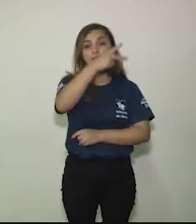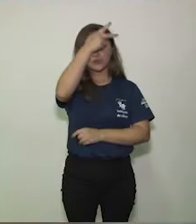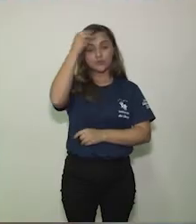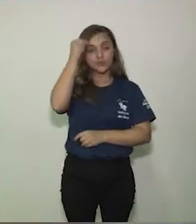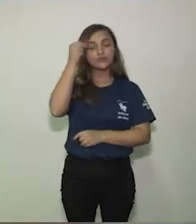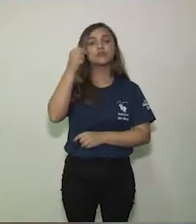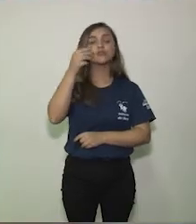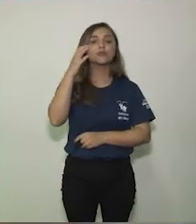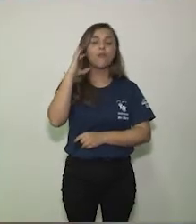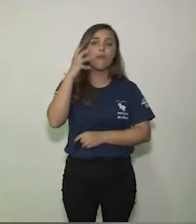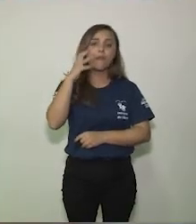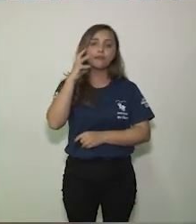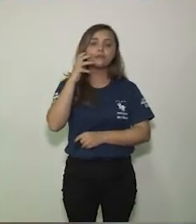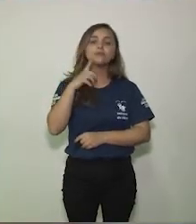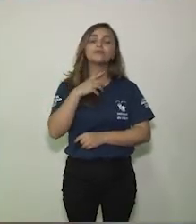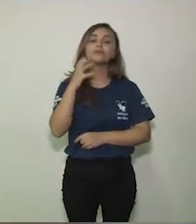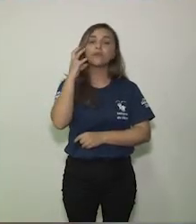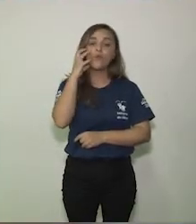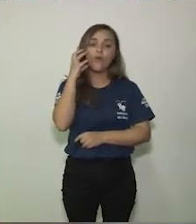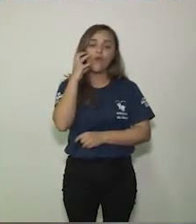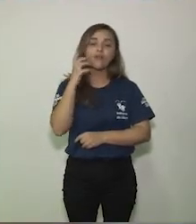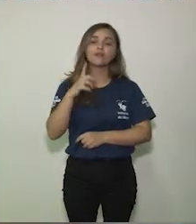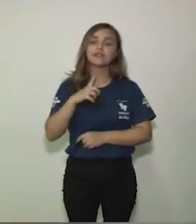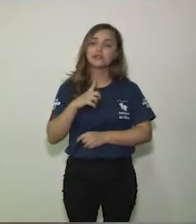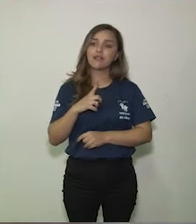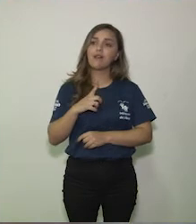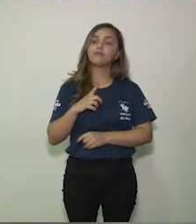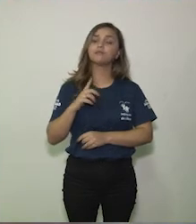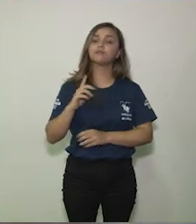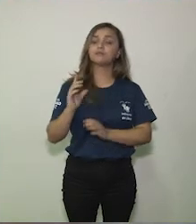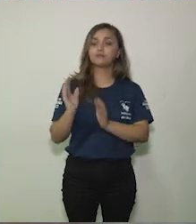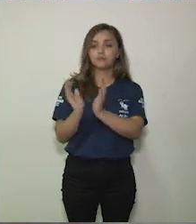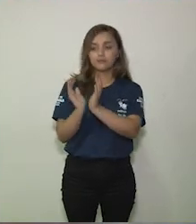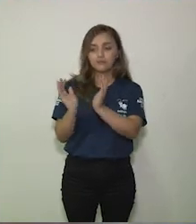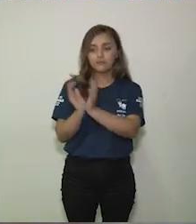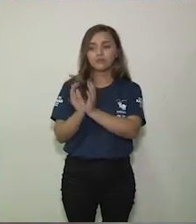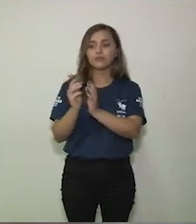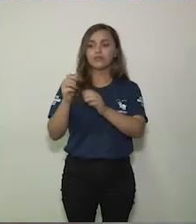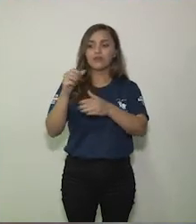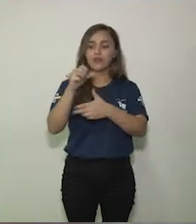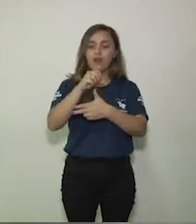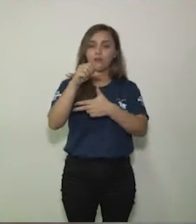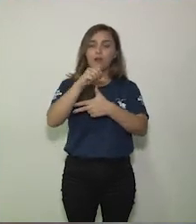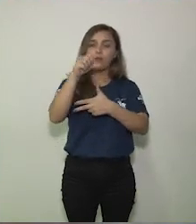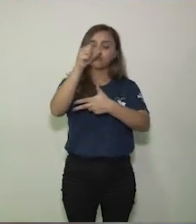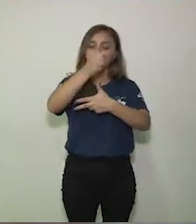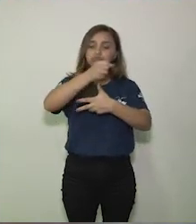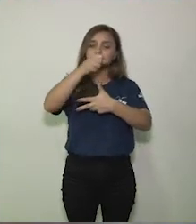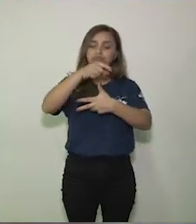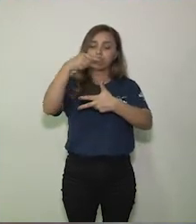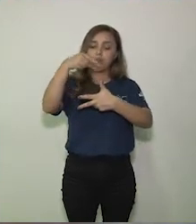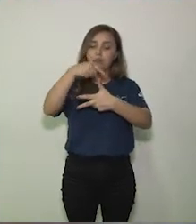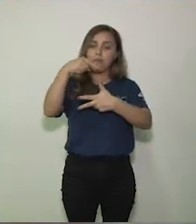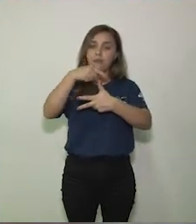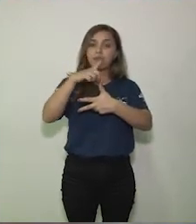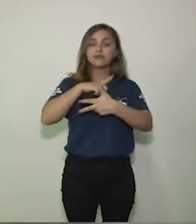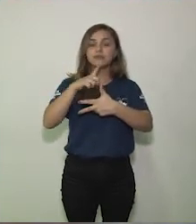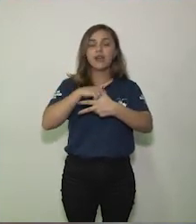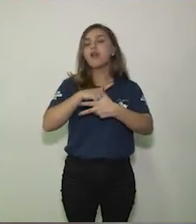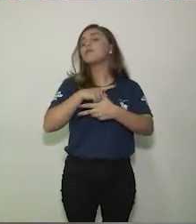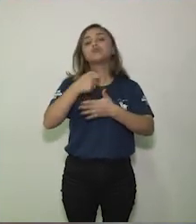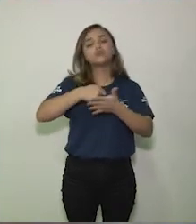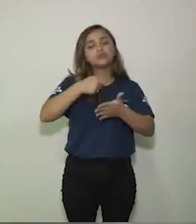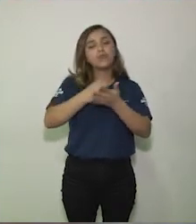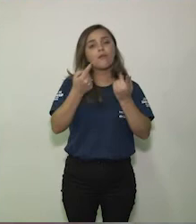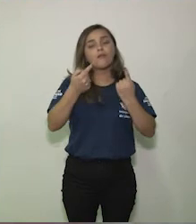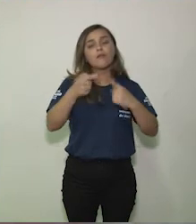continua trabalhando conjuntamente ao Executivo para combater a epidemia na cidade de São Paulo, aprovou um projeto de